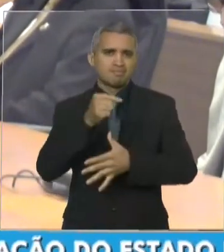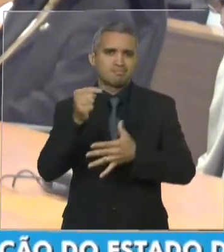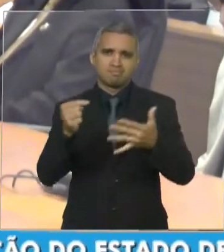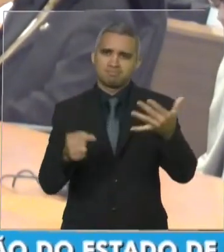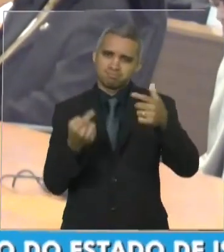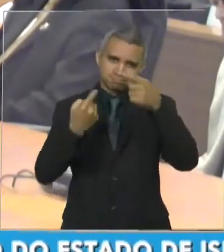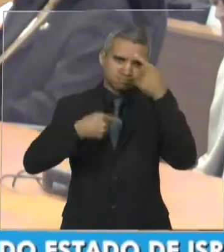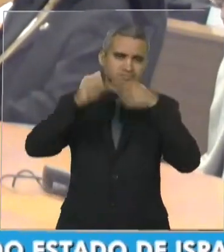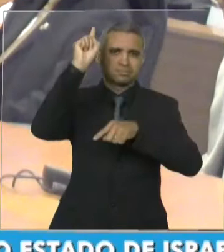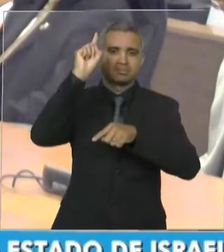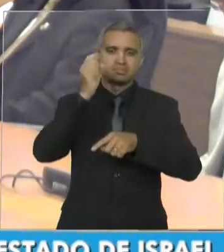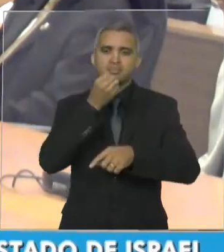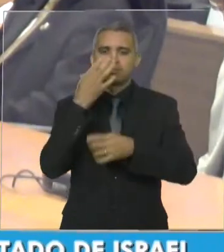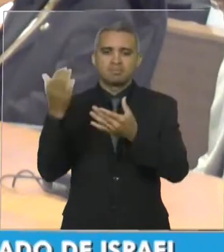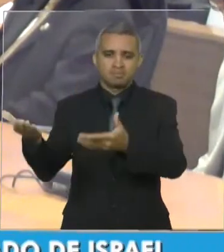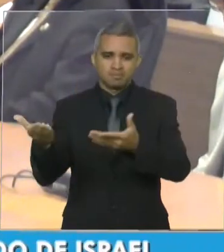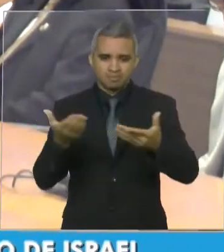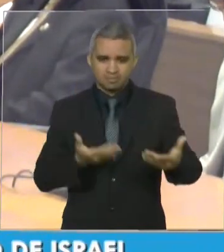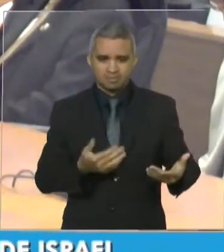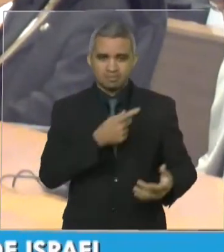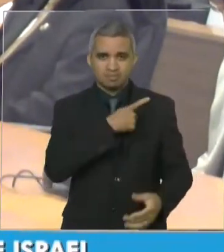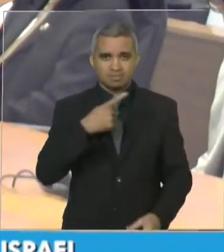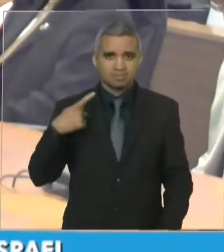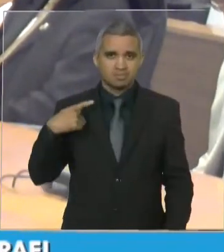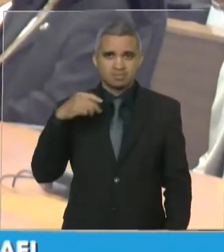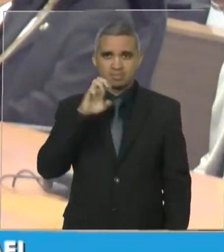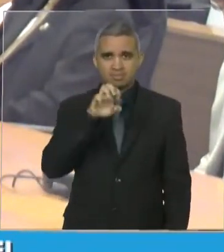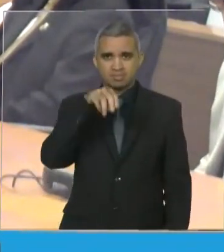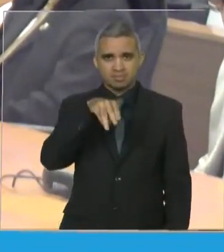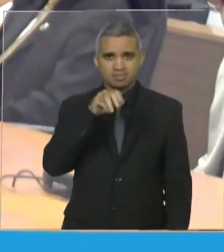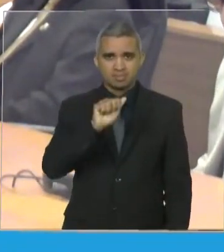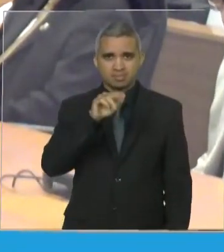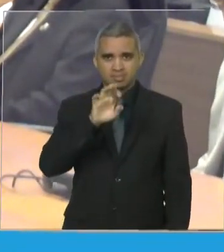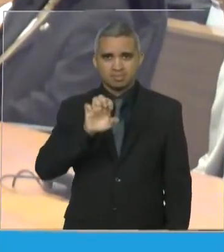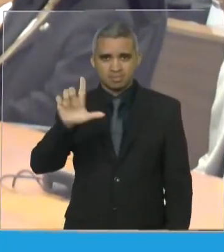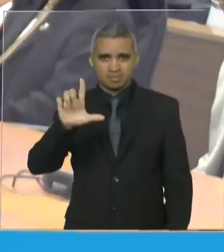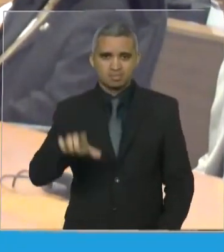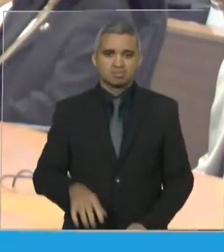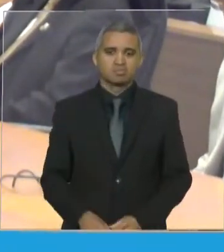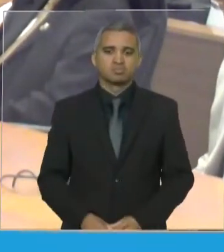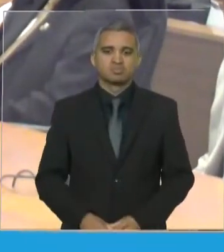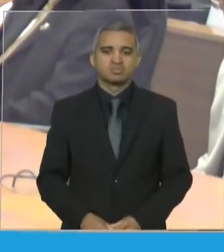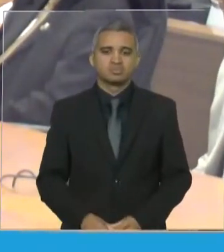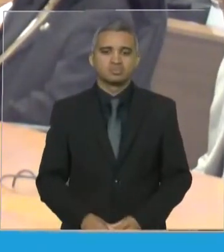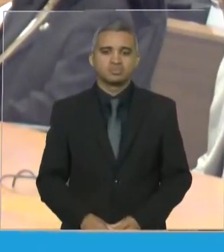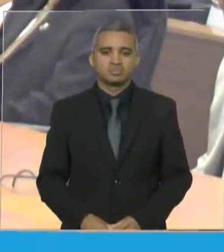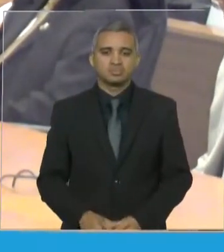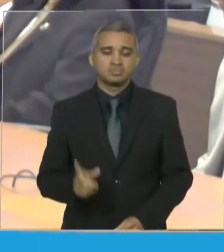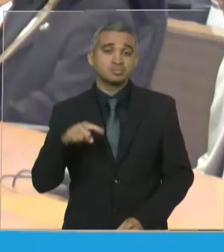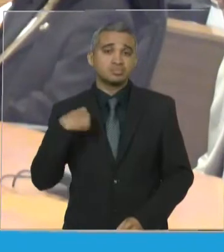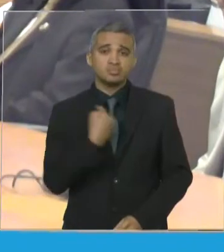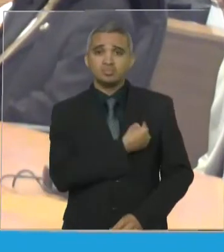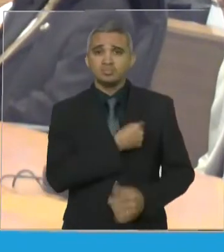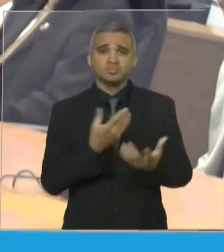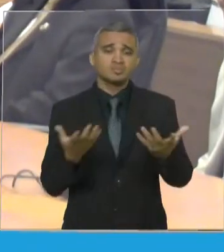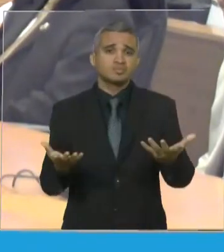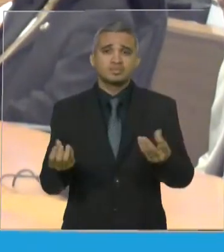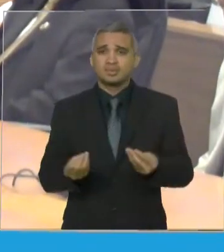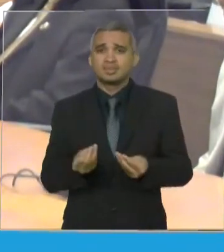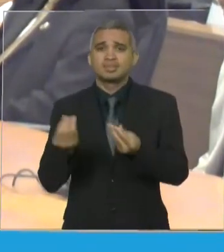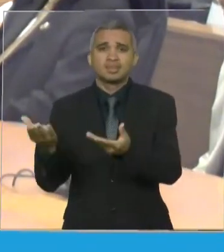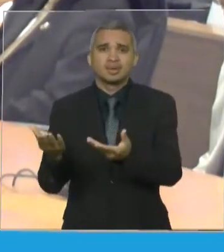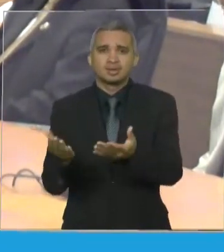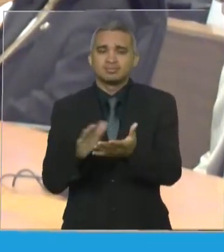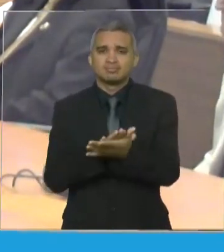Joel. Seja bem-vindo, querido. Eu saúdo o senhor também. E porque nós não temos mais o que dar para o